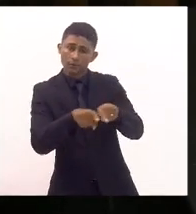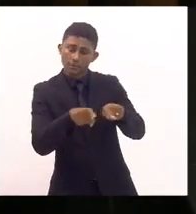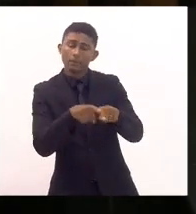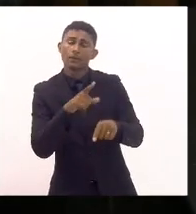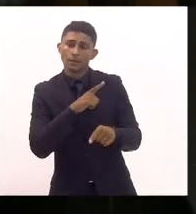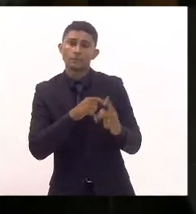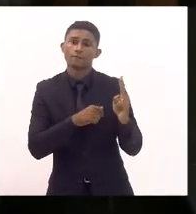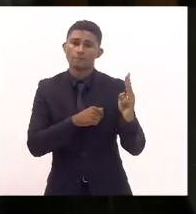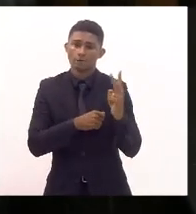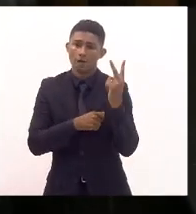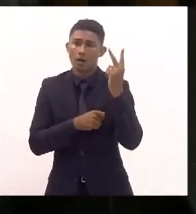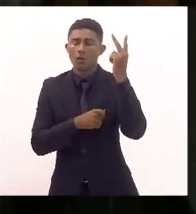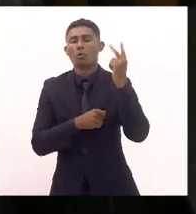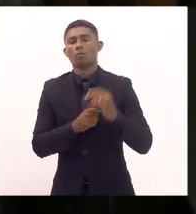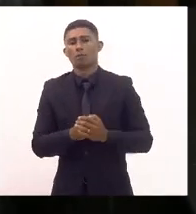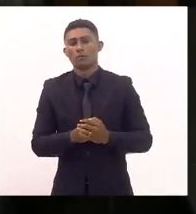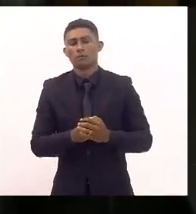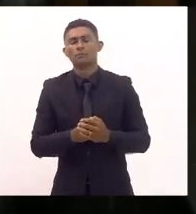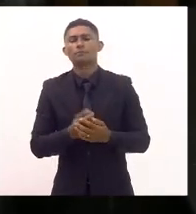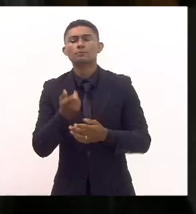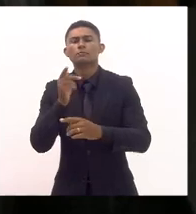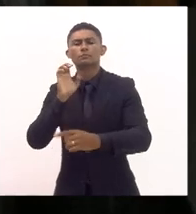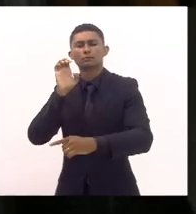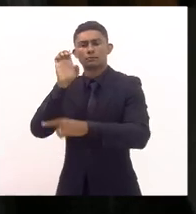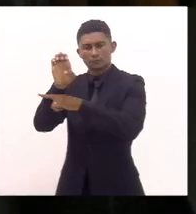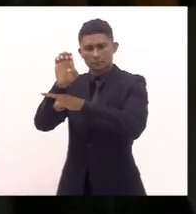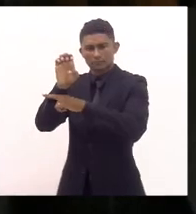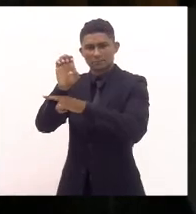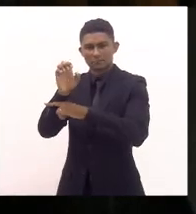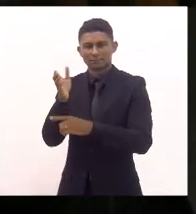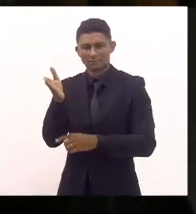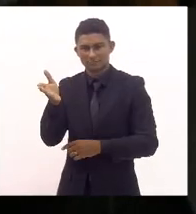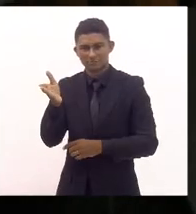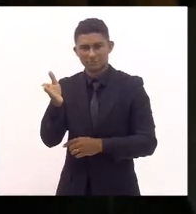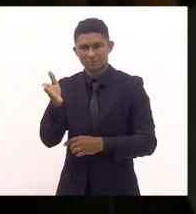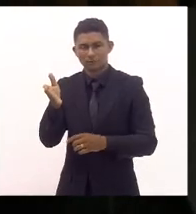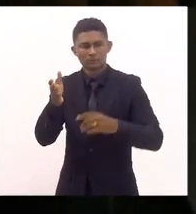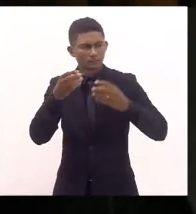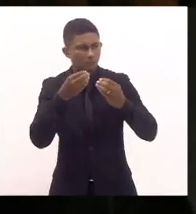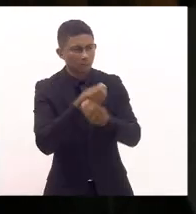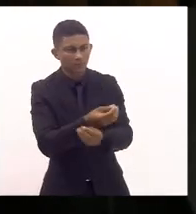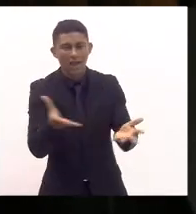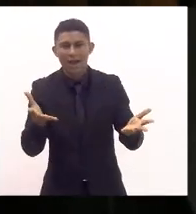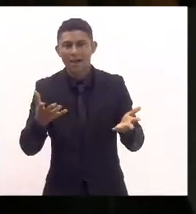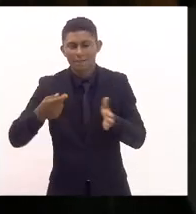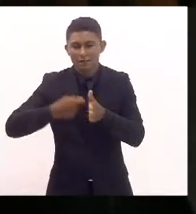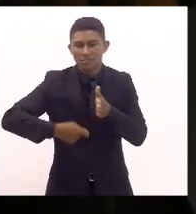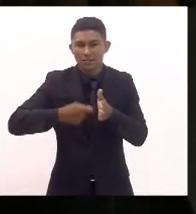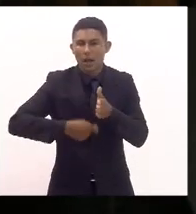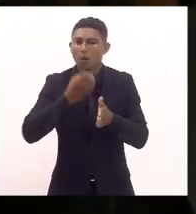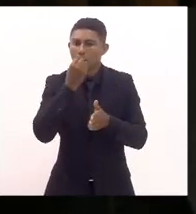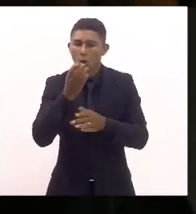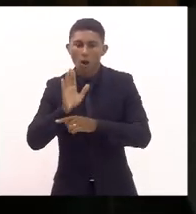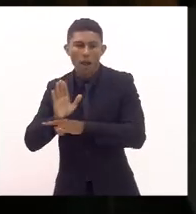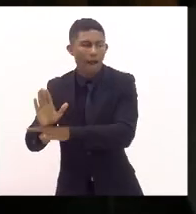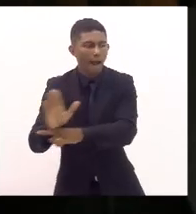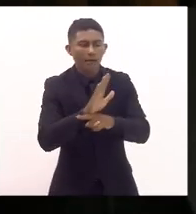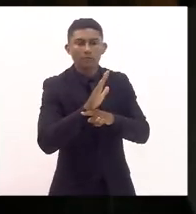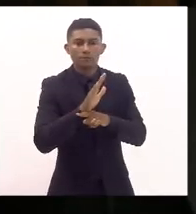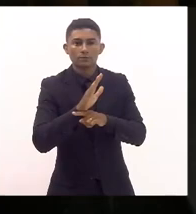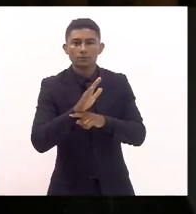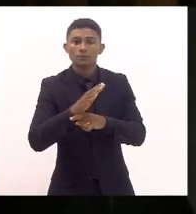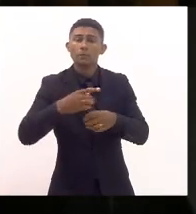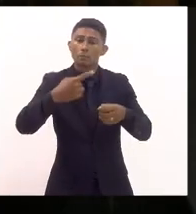e quando o estado e dá um benefício fiscal os